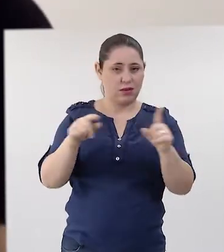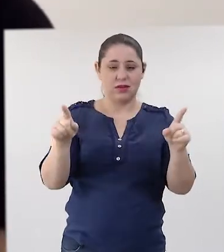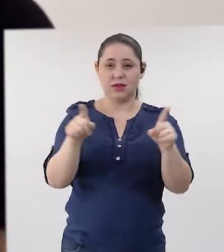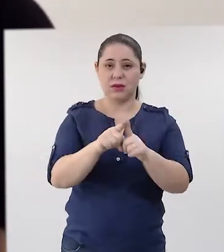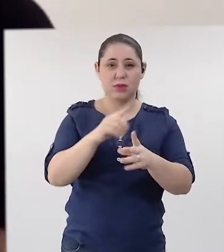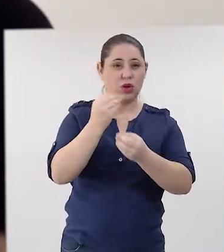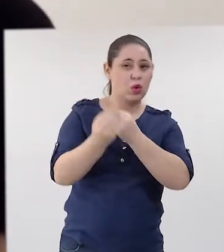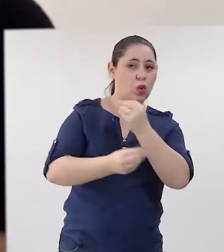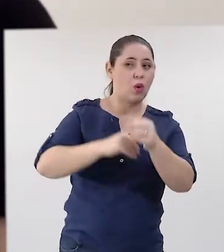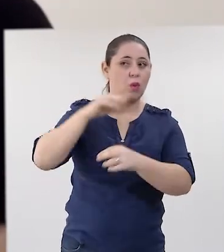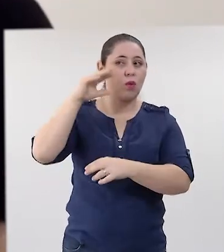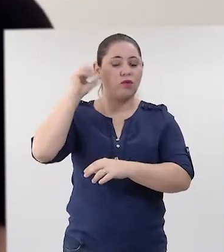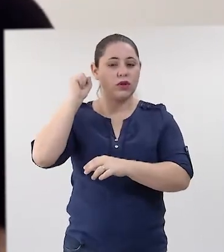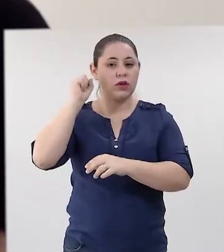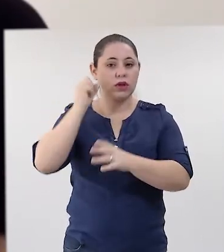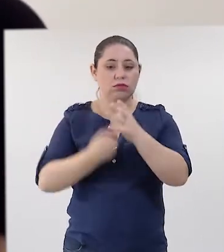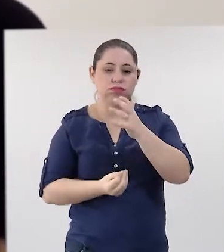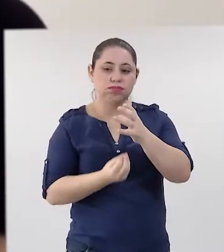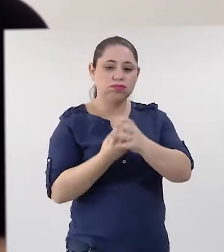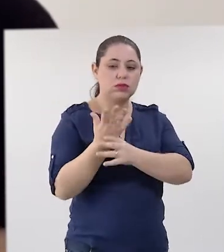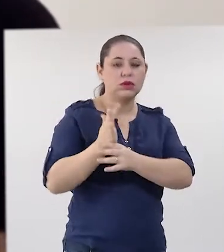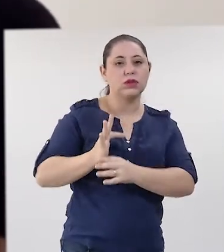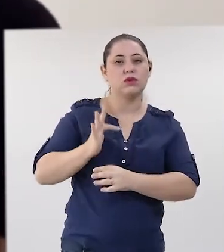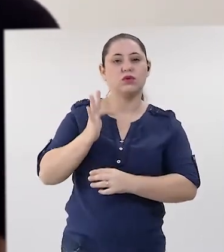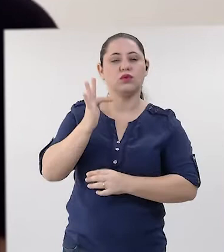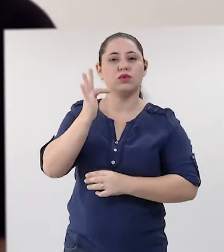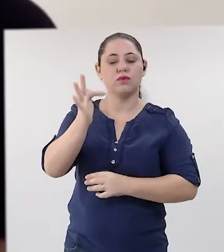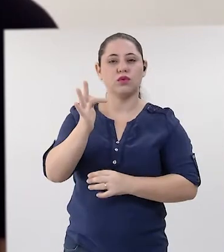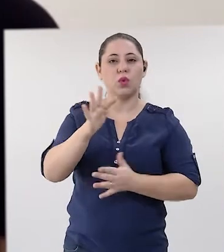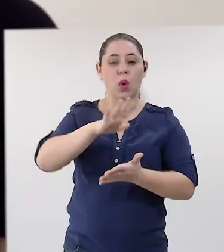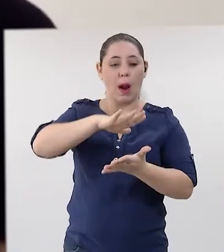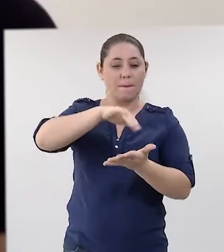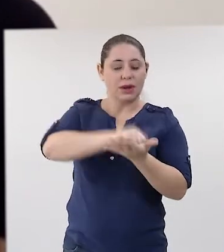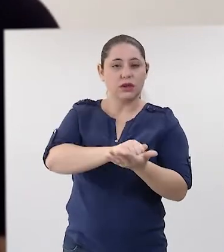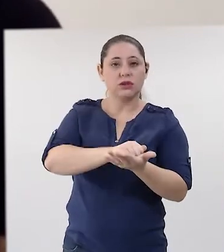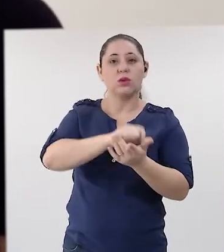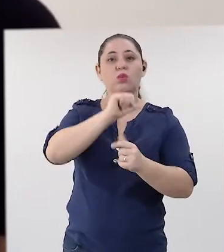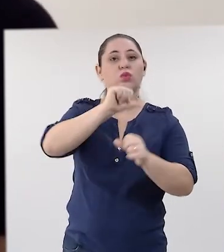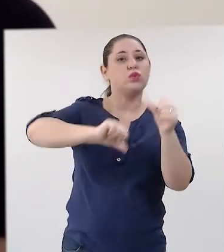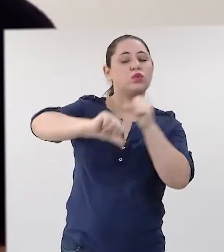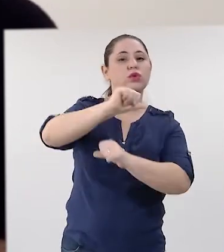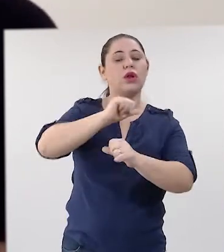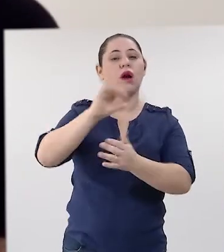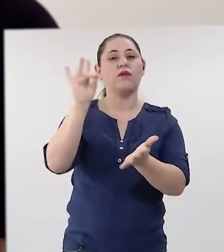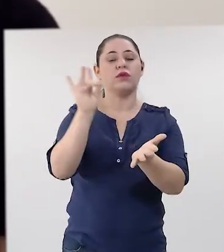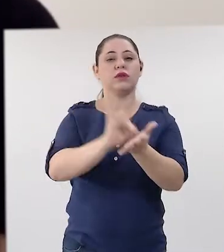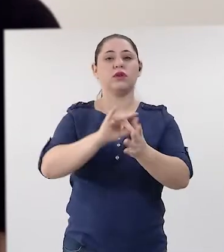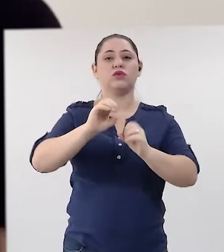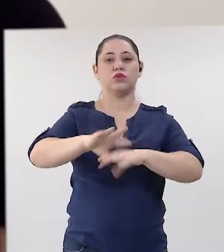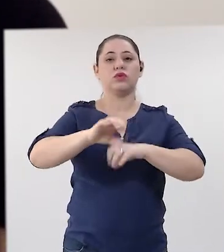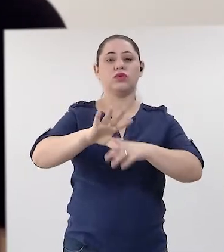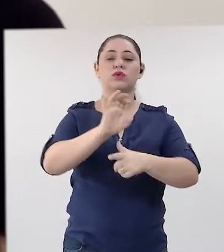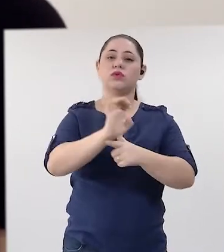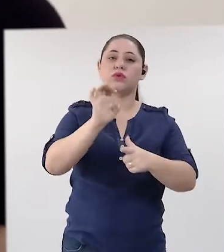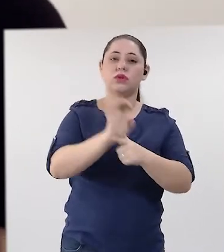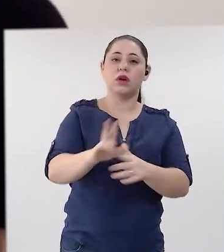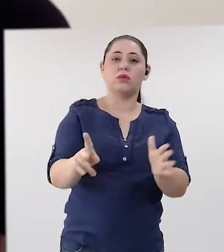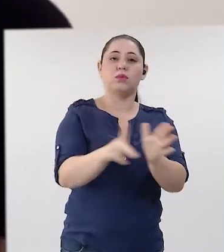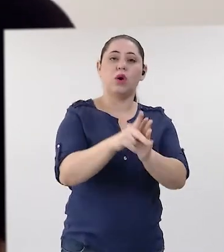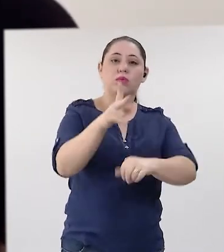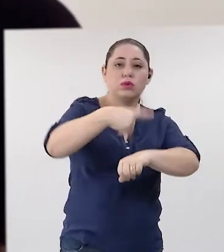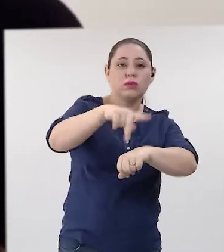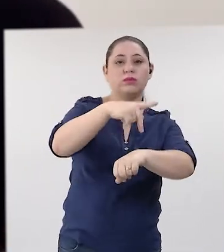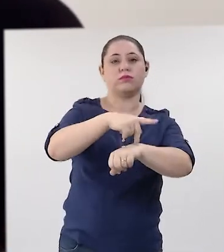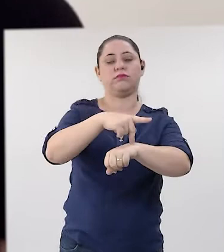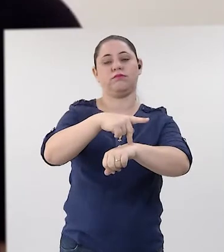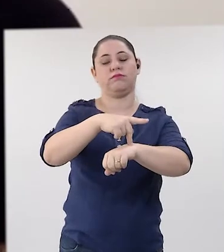estão só ali como ouvintes, eles estão criando amanhã e criando aplicativos para mudar a realidade da educação do